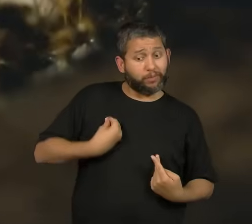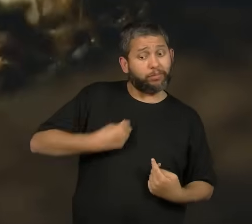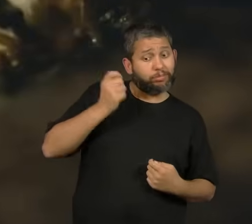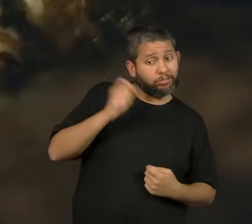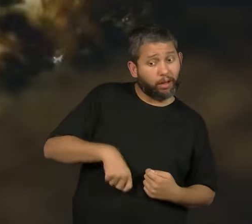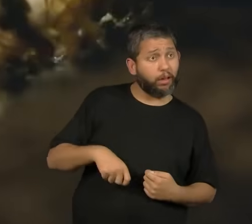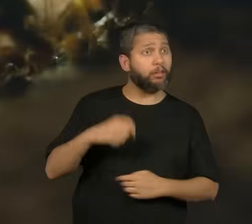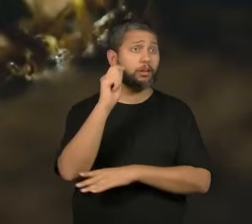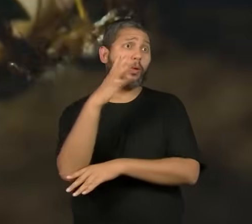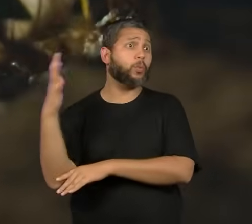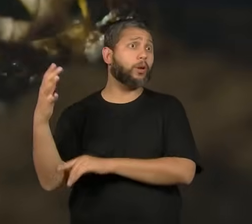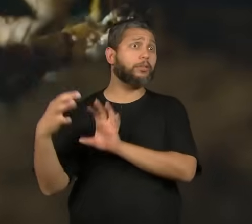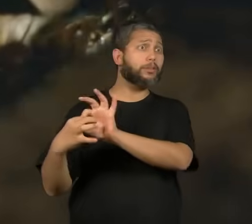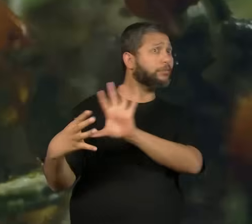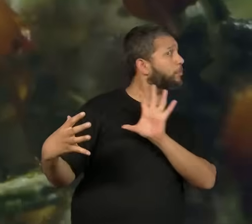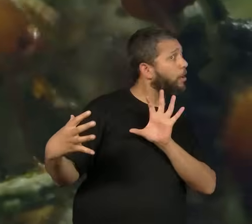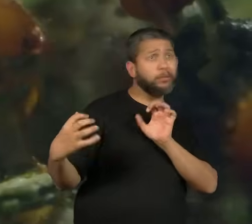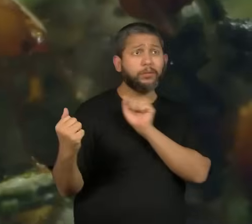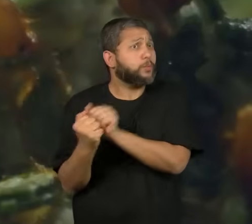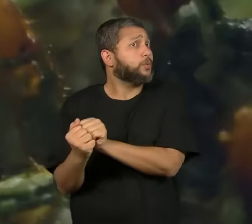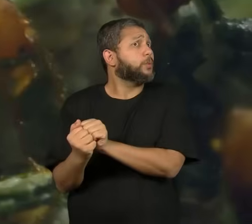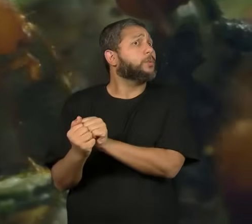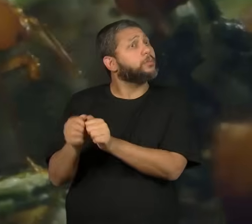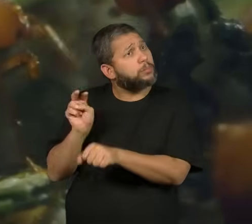natureza e outros organismos.